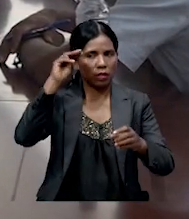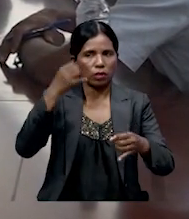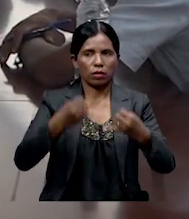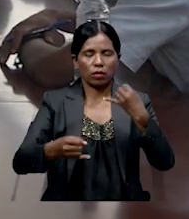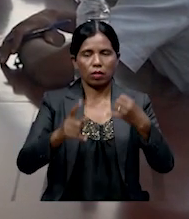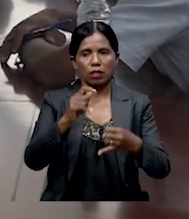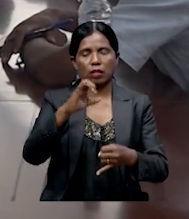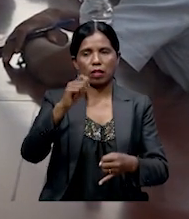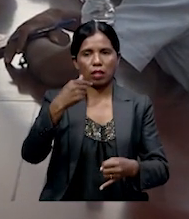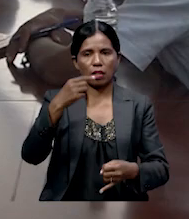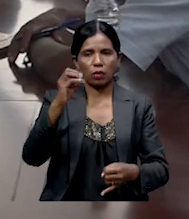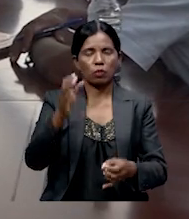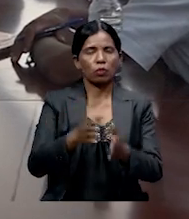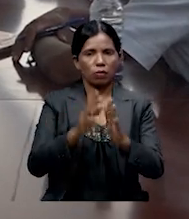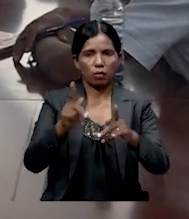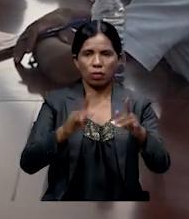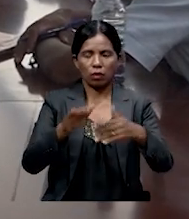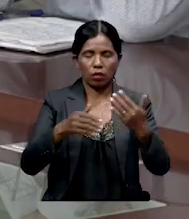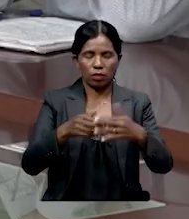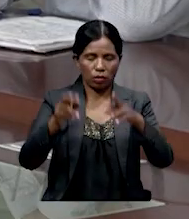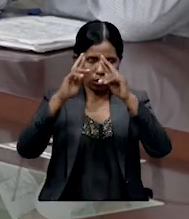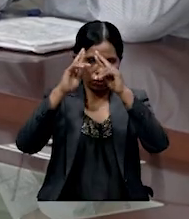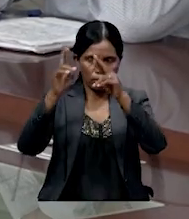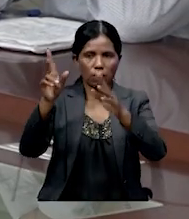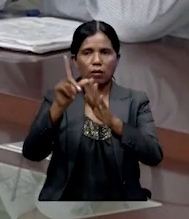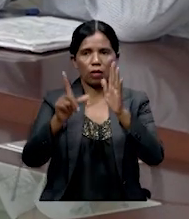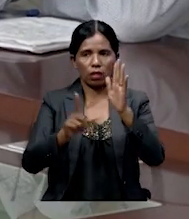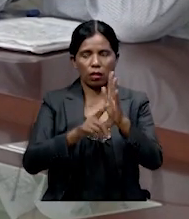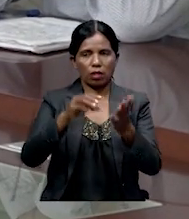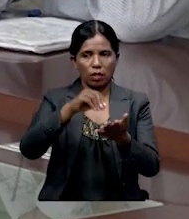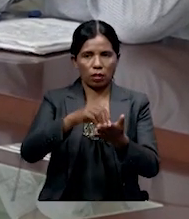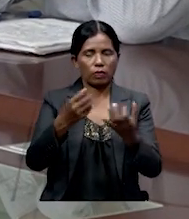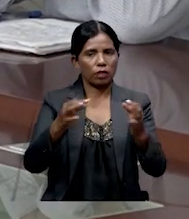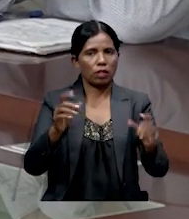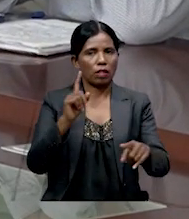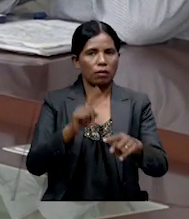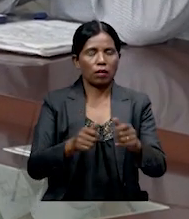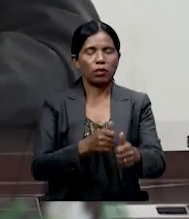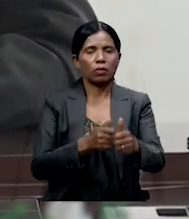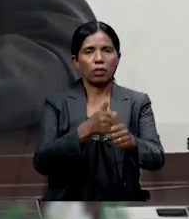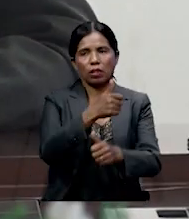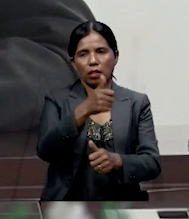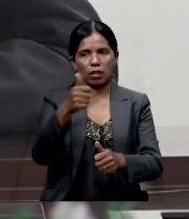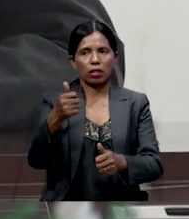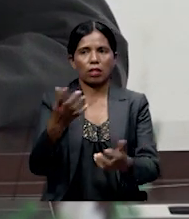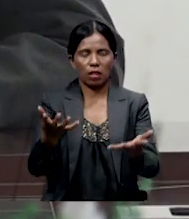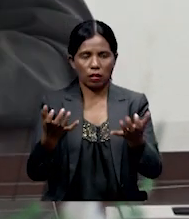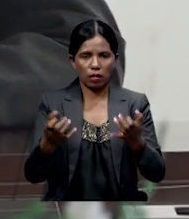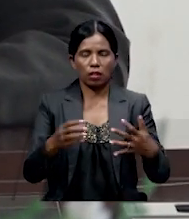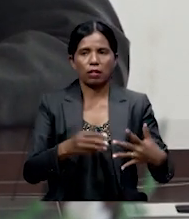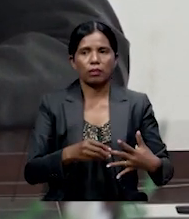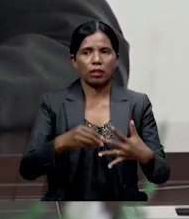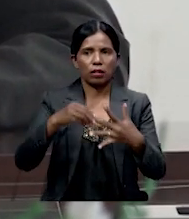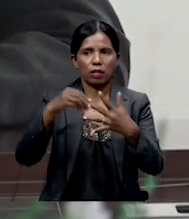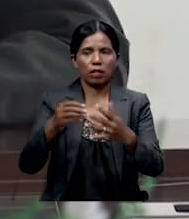Tiago Amaral husu cidadão hotu atu respeita lei nebe vigora ona no labele halotir ida-idak ni hakarak liu-liu hirak